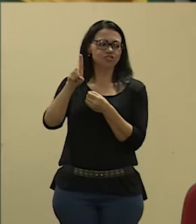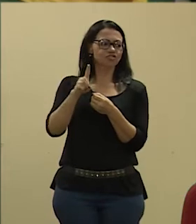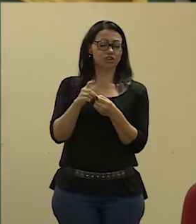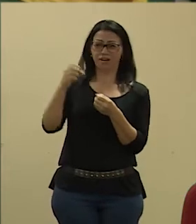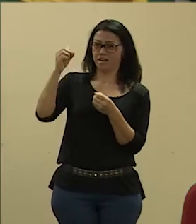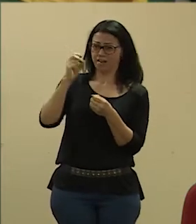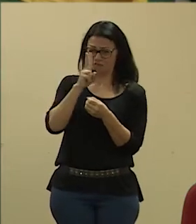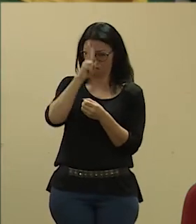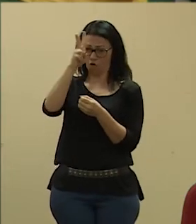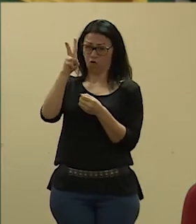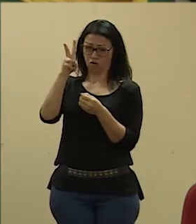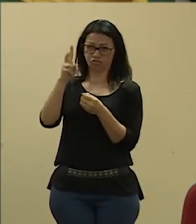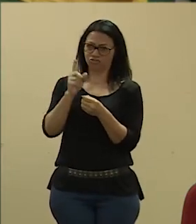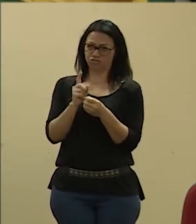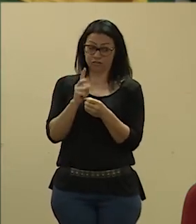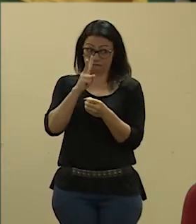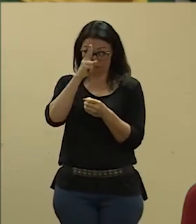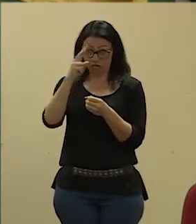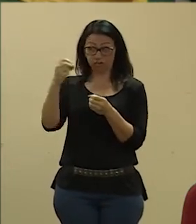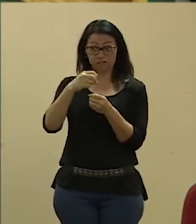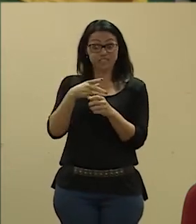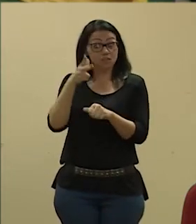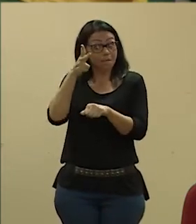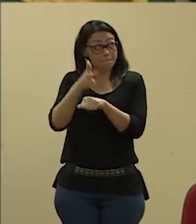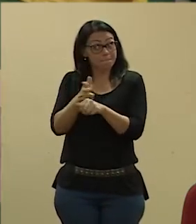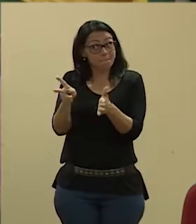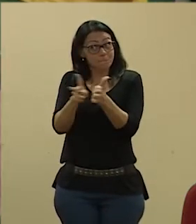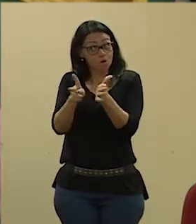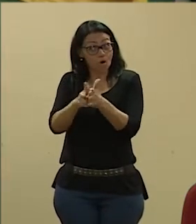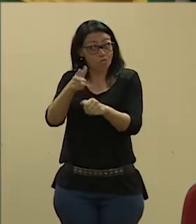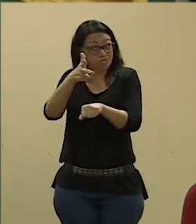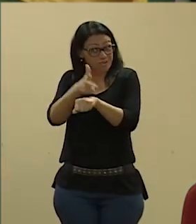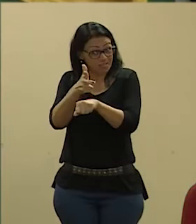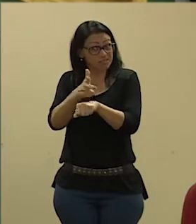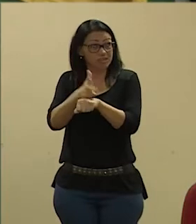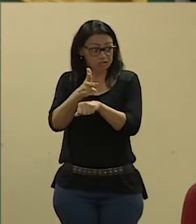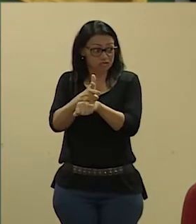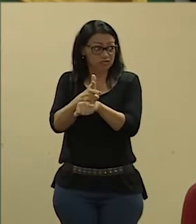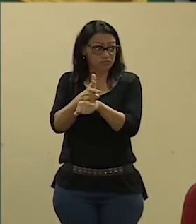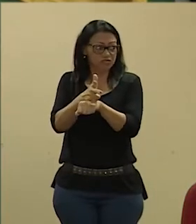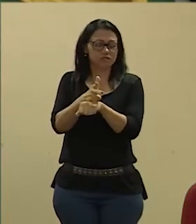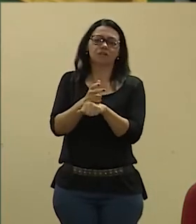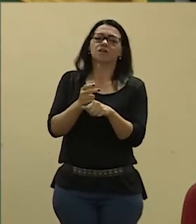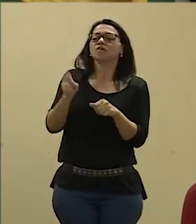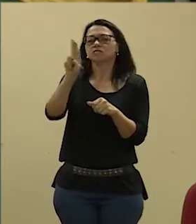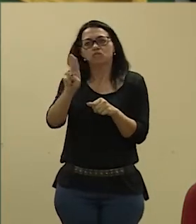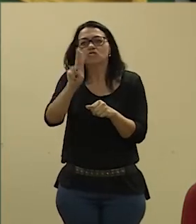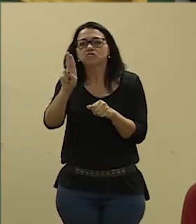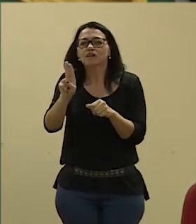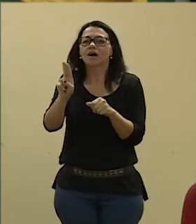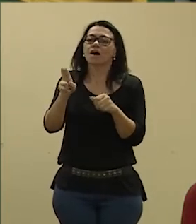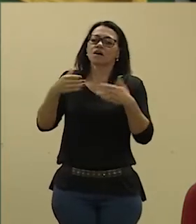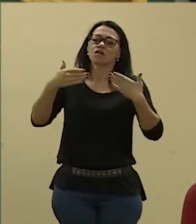numa lâmpada para você usar para ler um livro por exemplo do e seu olho né mas para você usar para iluminar você pega um papel de seda papel manteiga pão em